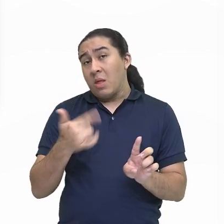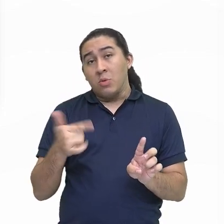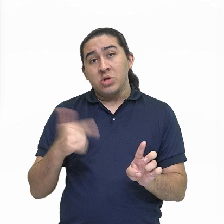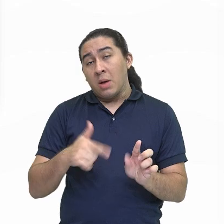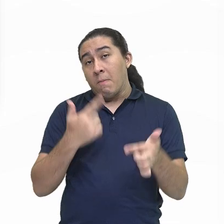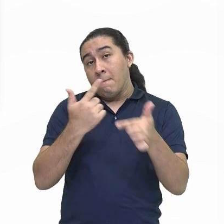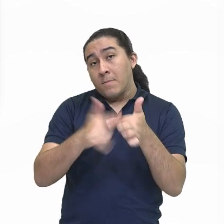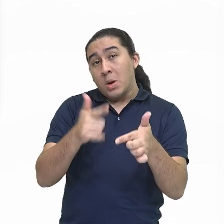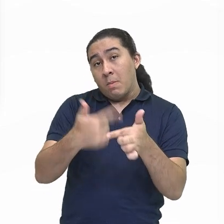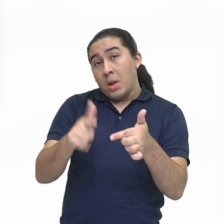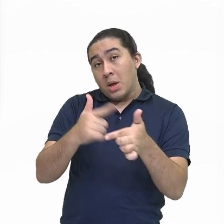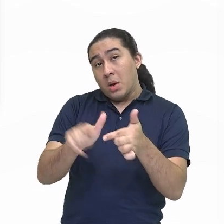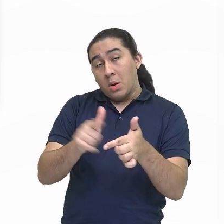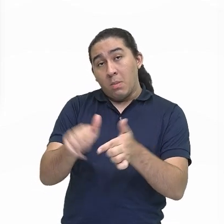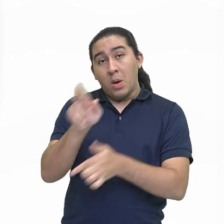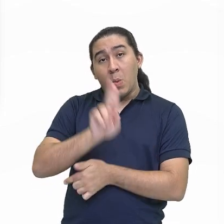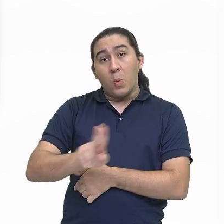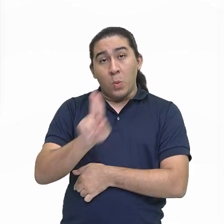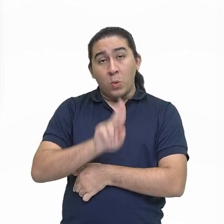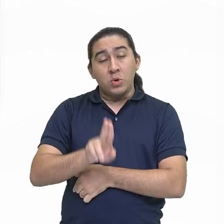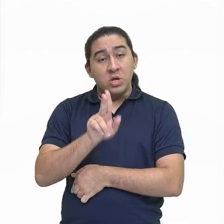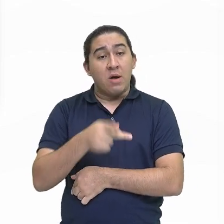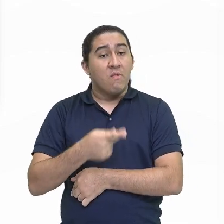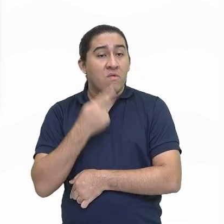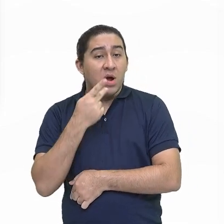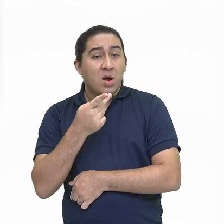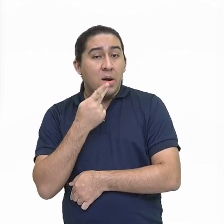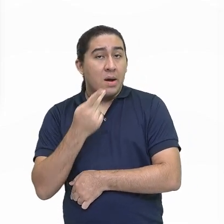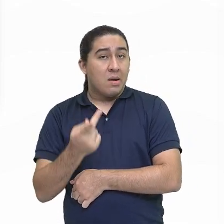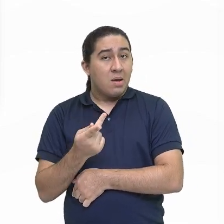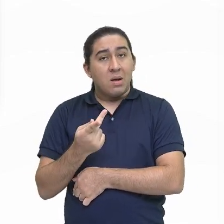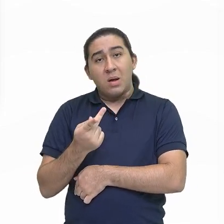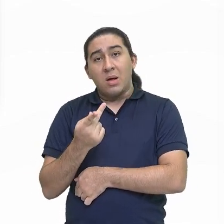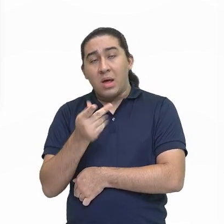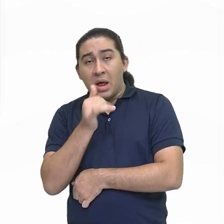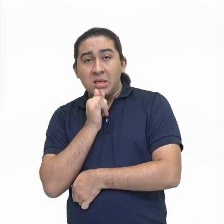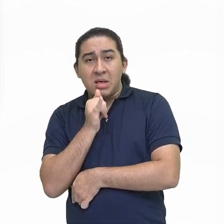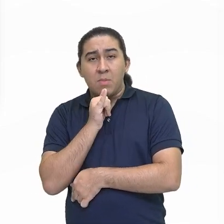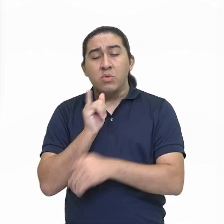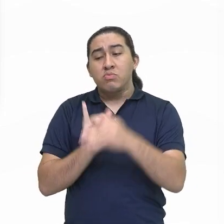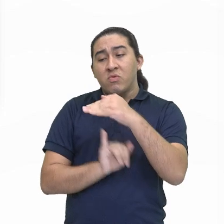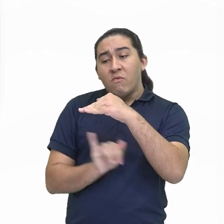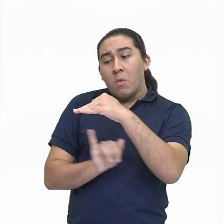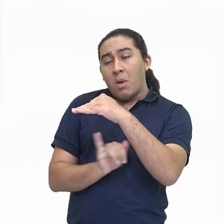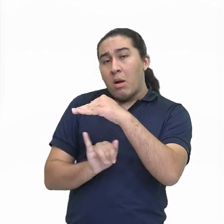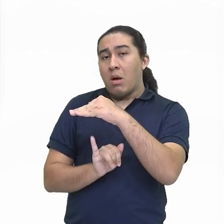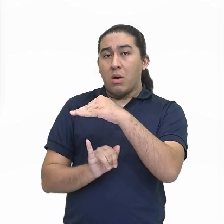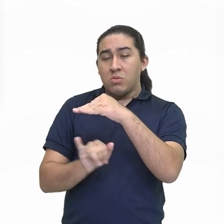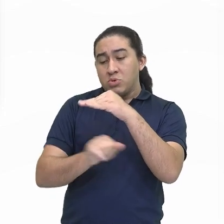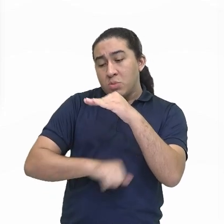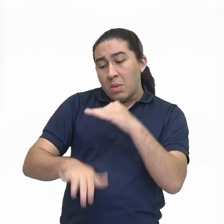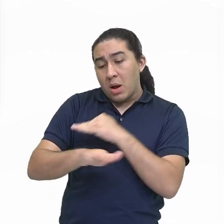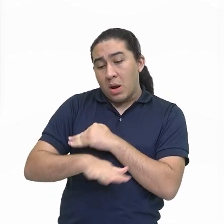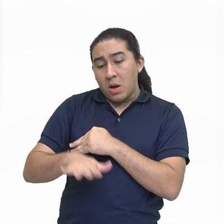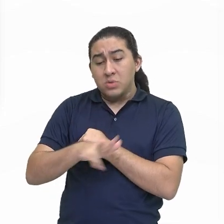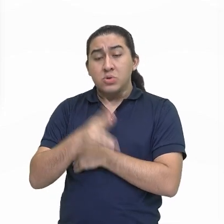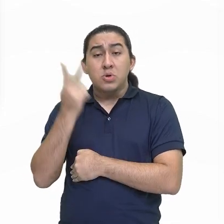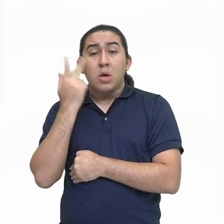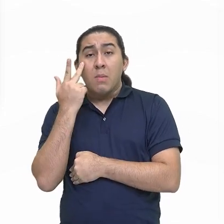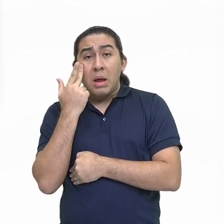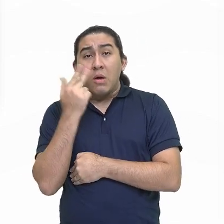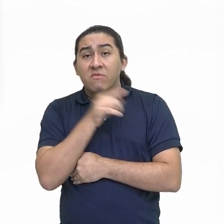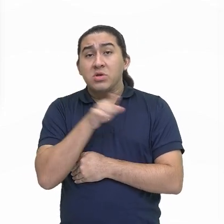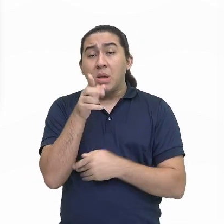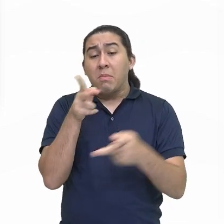em usar nesta fala mais deslocada, em lugares que você vê